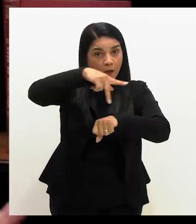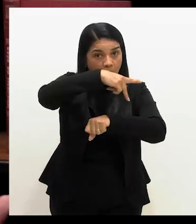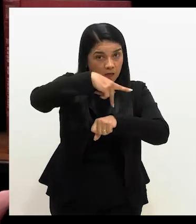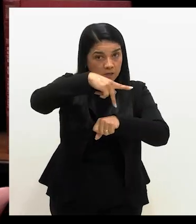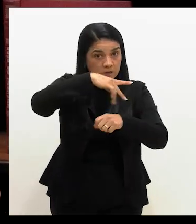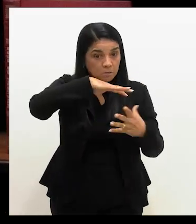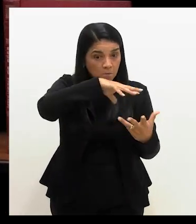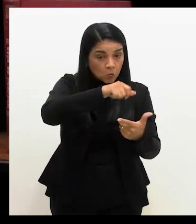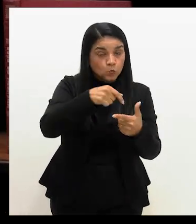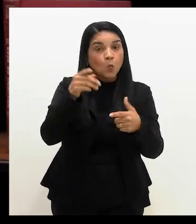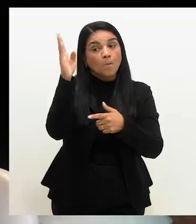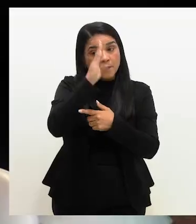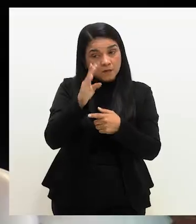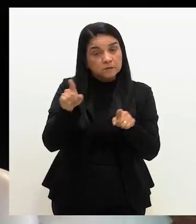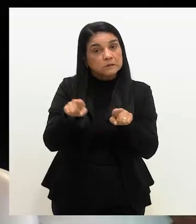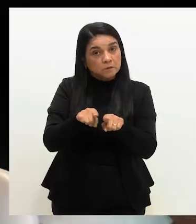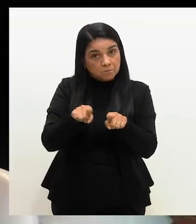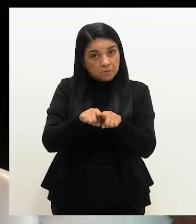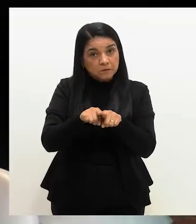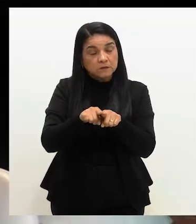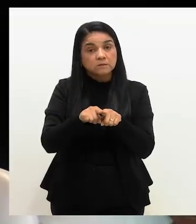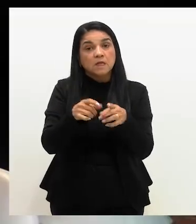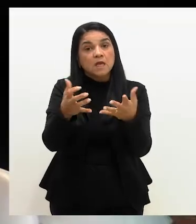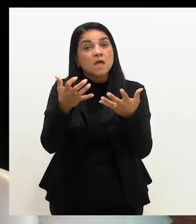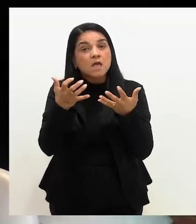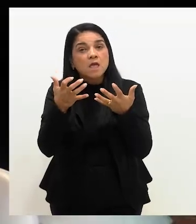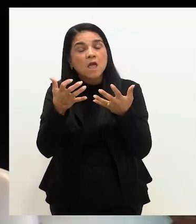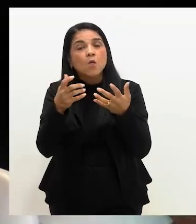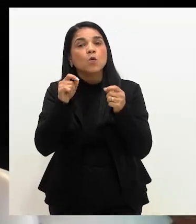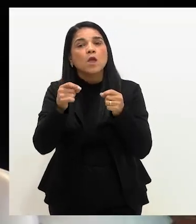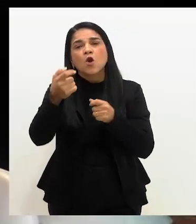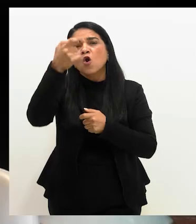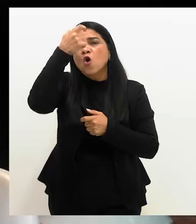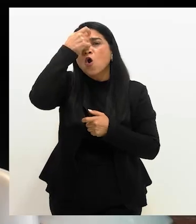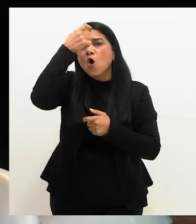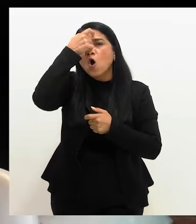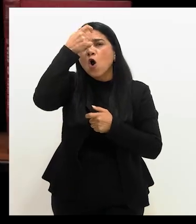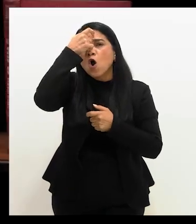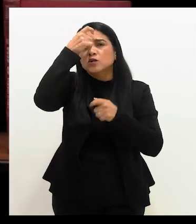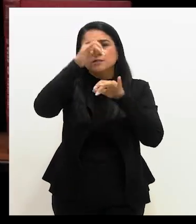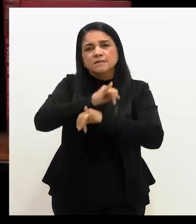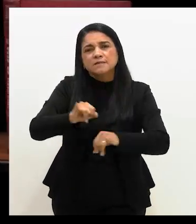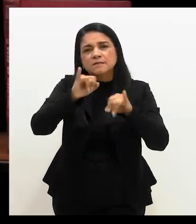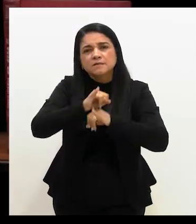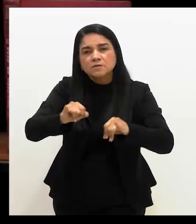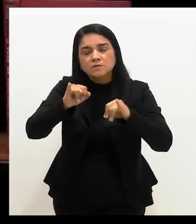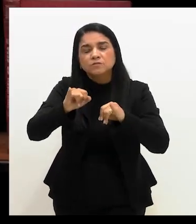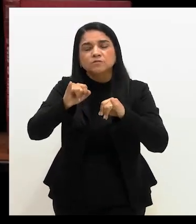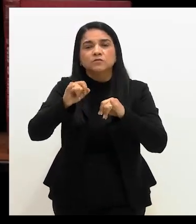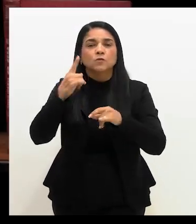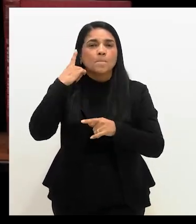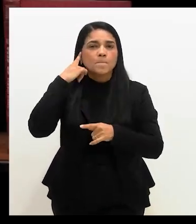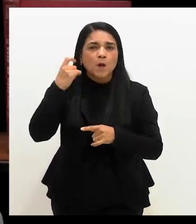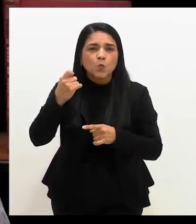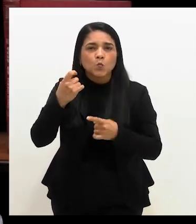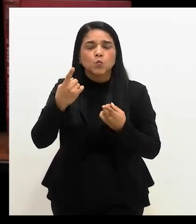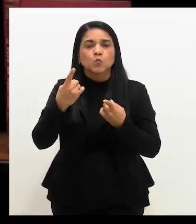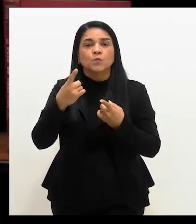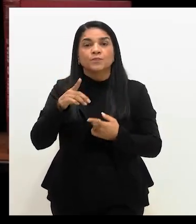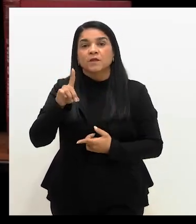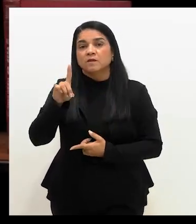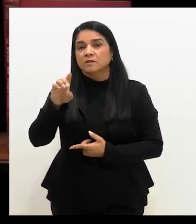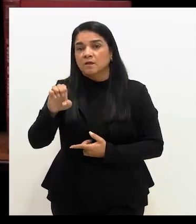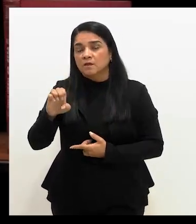países, o Brasil está entrando nisso também, a gente está querendo ter uma maior conscientização sobre essa questão da poluição sonora, de manter